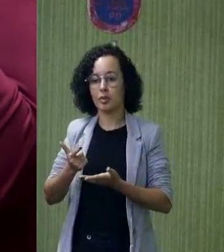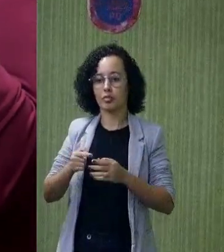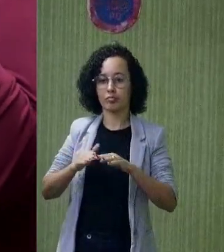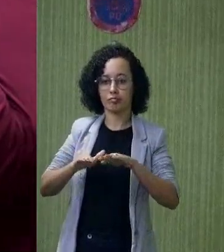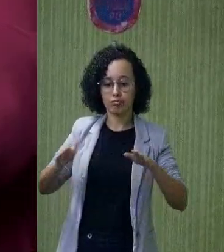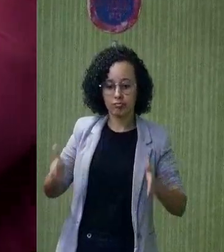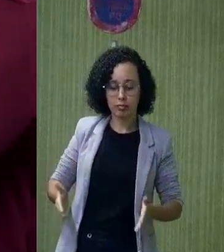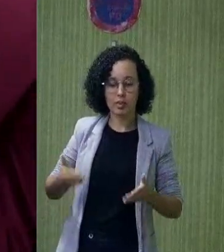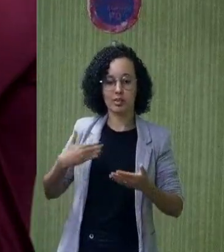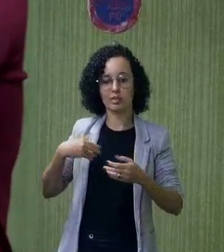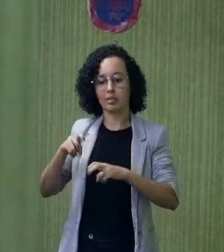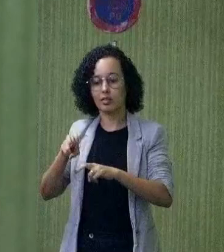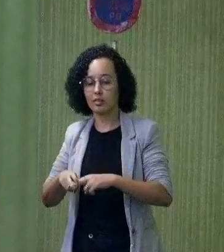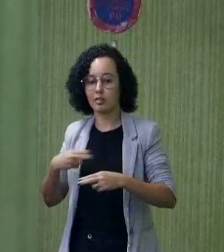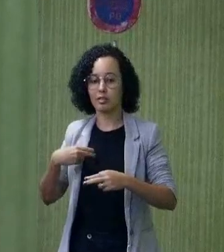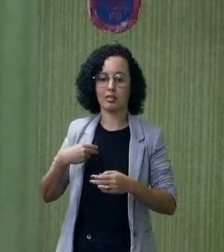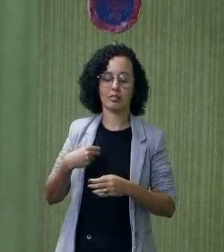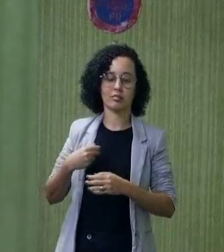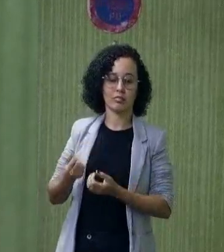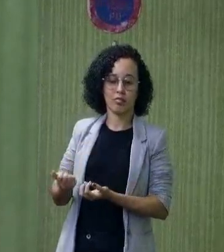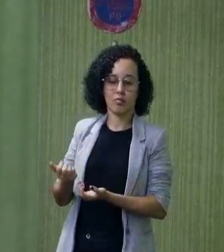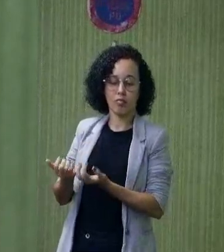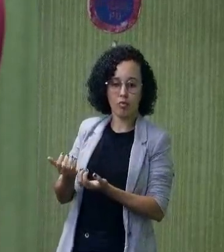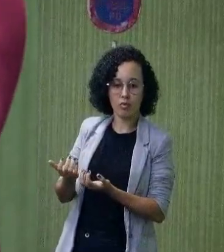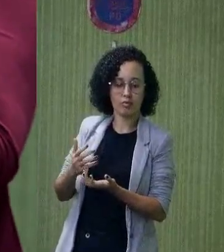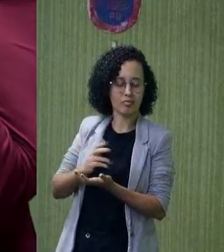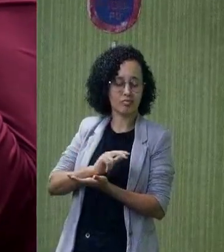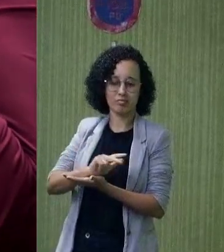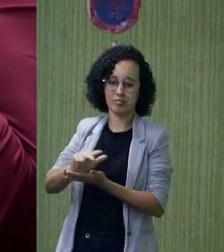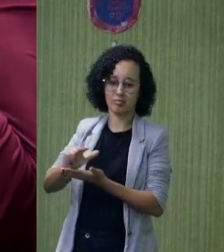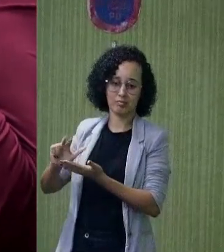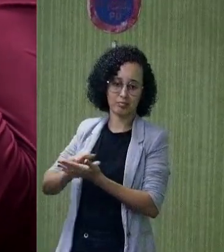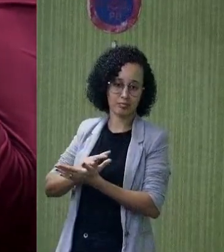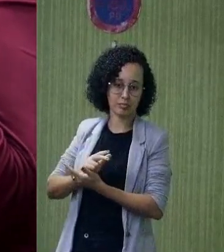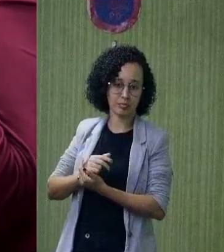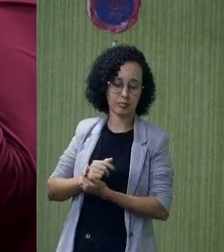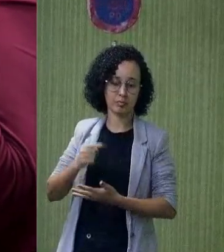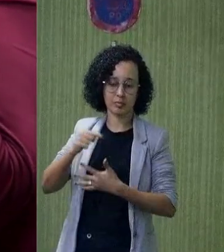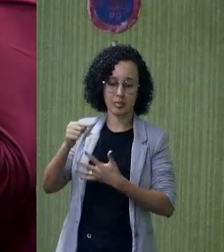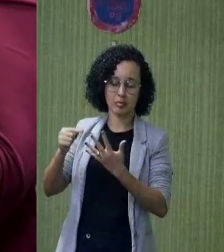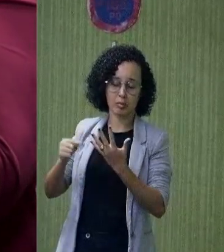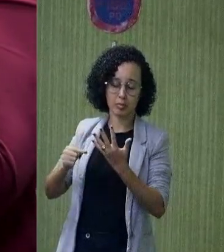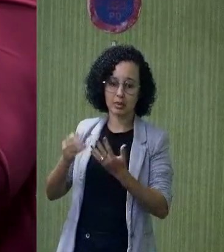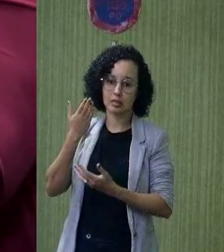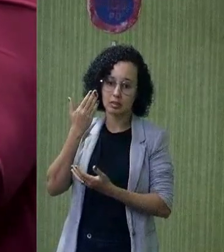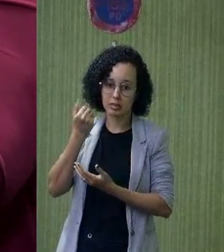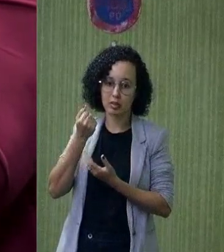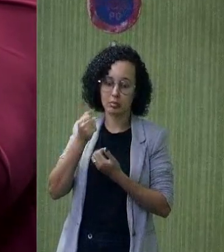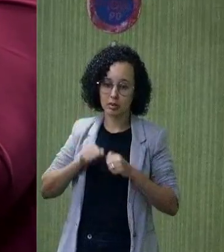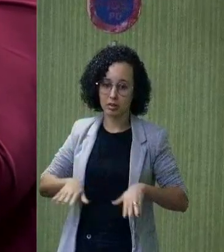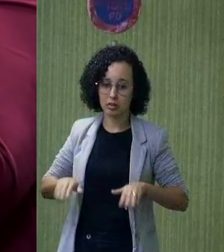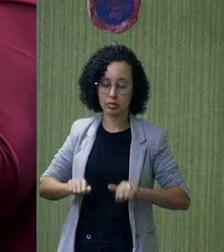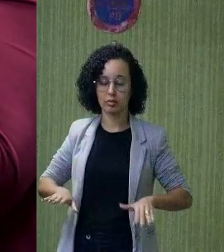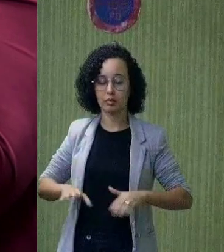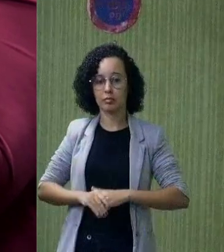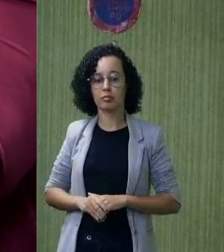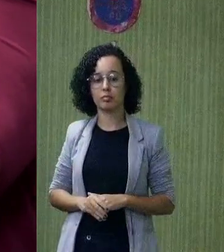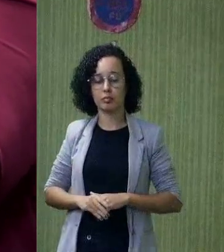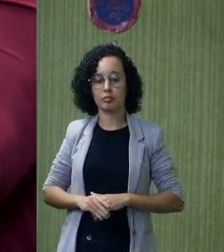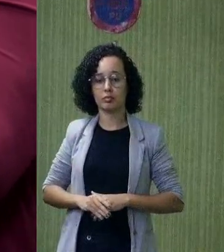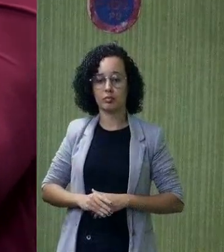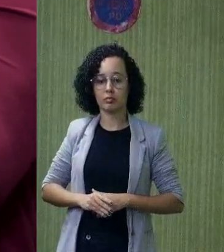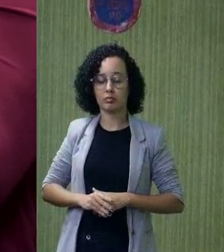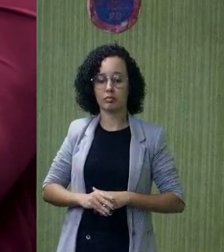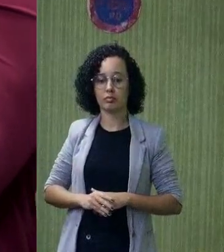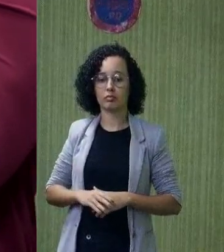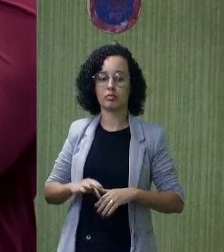as cadeiras um fogão uma geladeira enfim nós sabemos o quanto isso custa né então nós estamos falando isso de